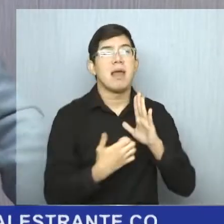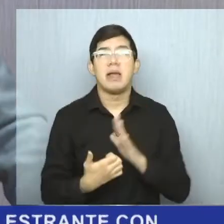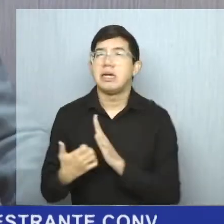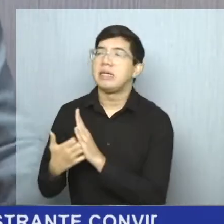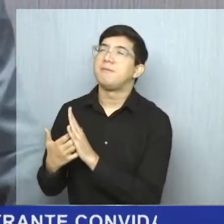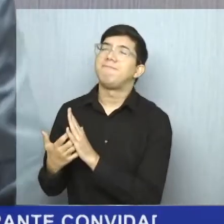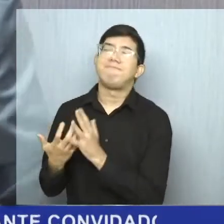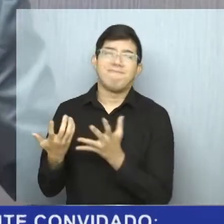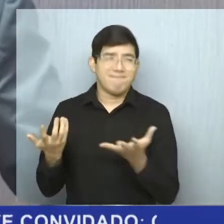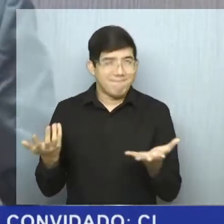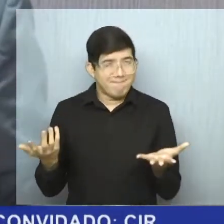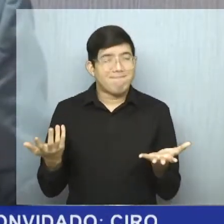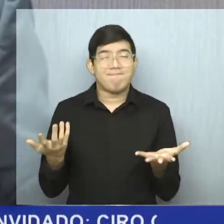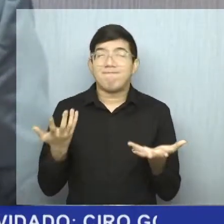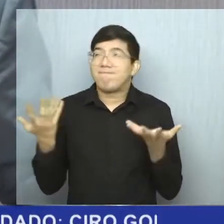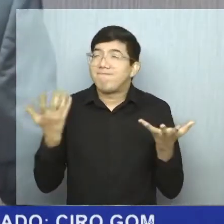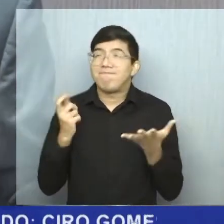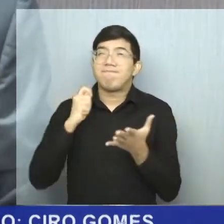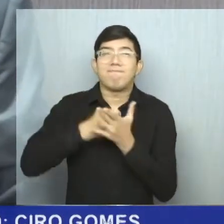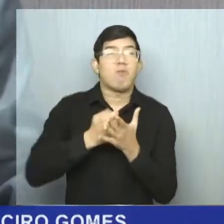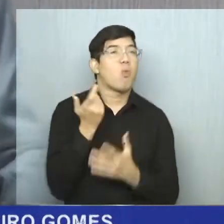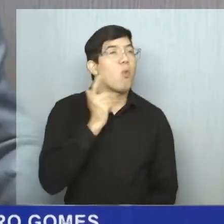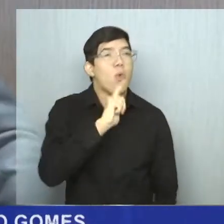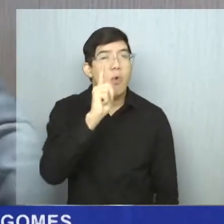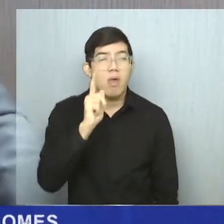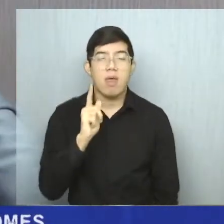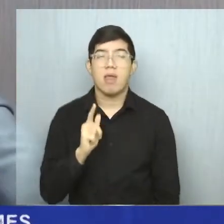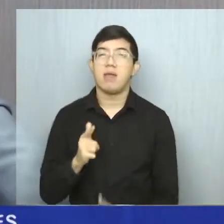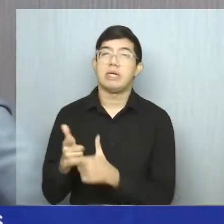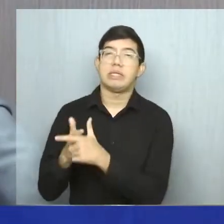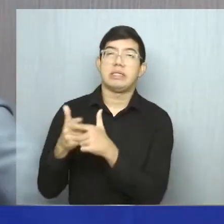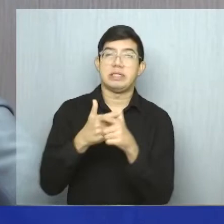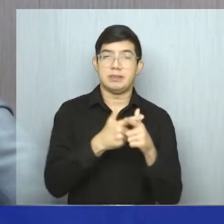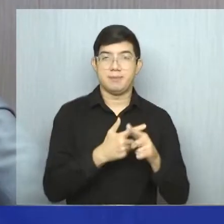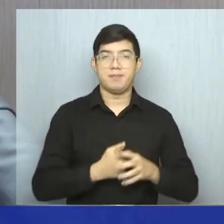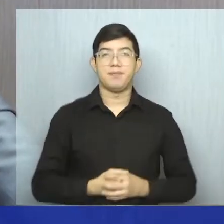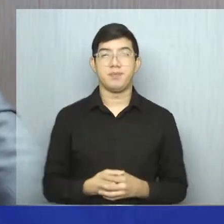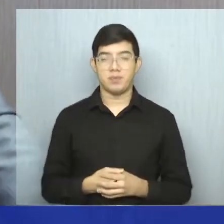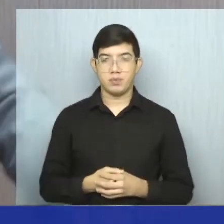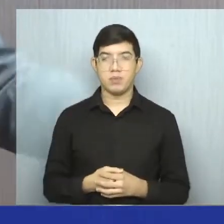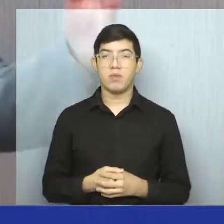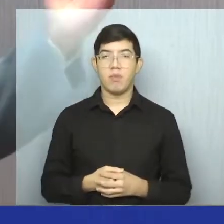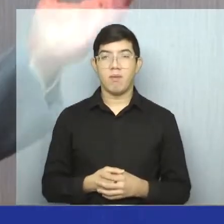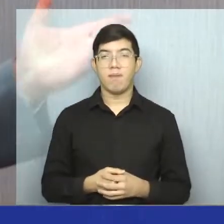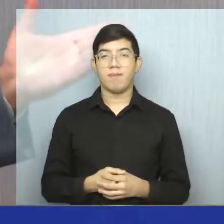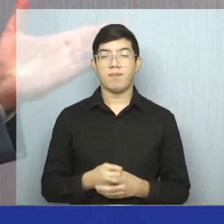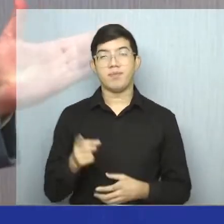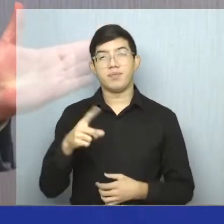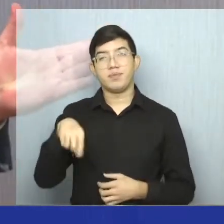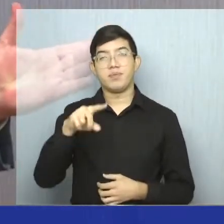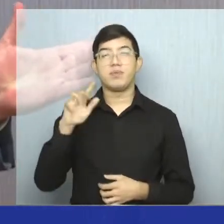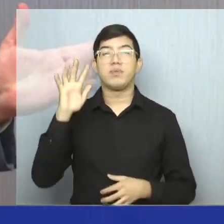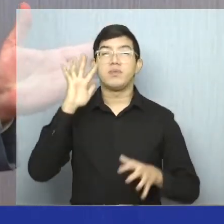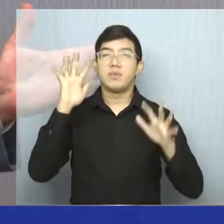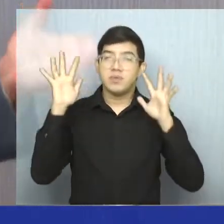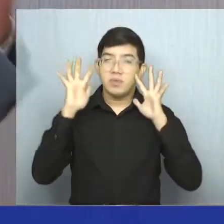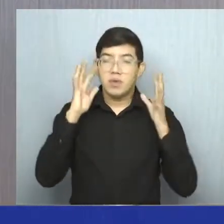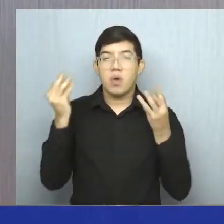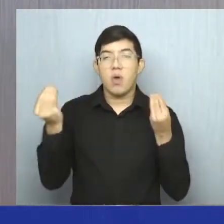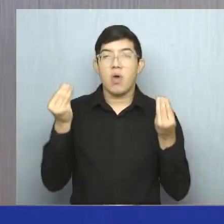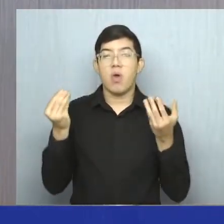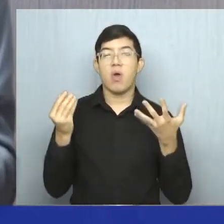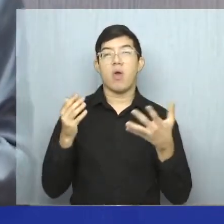E isto nos traz, para concluir, ao desafio presente do hiato entre um executivo de quem tudo se espera e